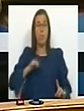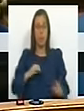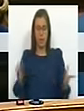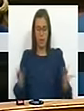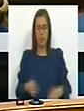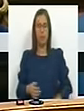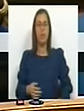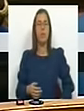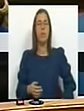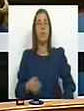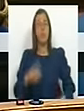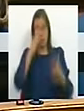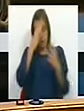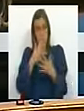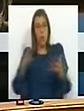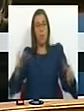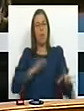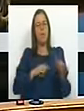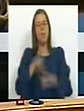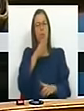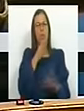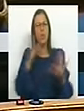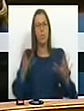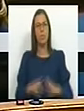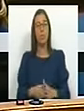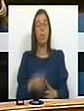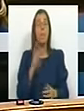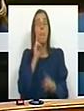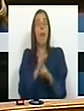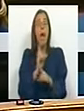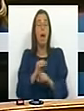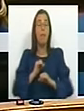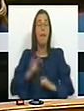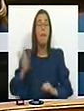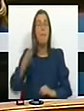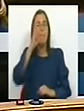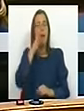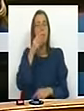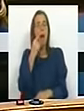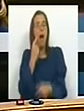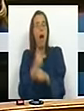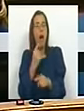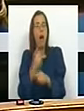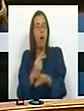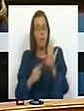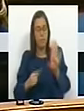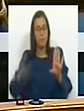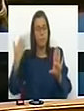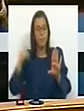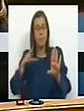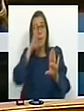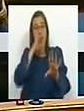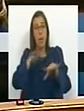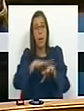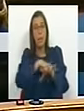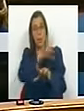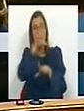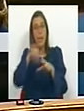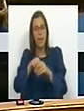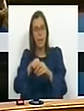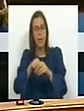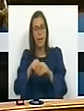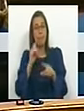proprietários. Espantem-se, senhores deputados. Dizia ainda o nosso Primeiro-Ministro, então Ministro da Administração